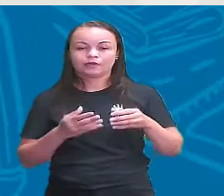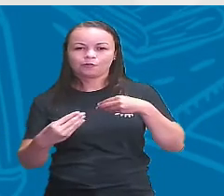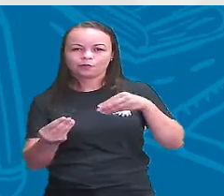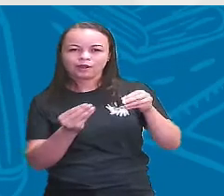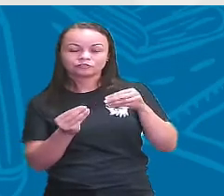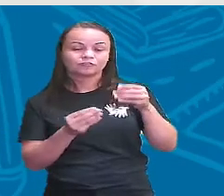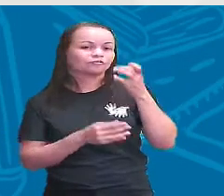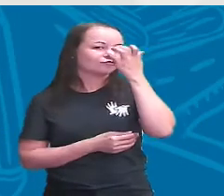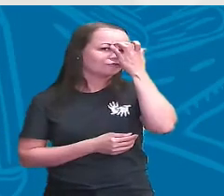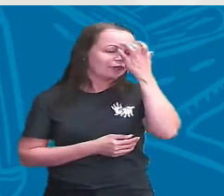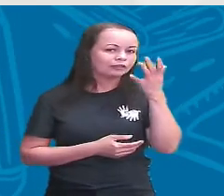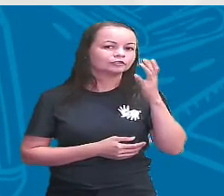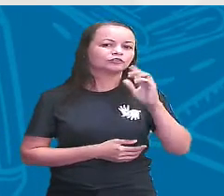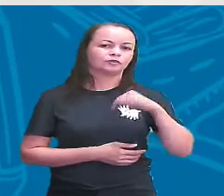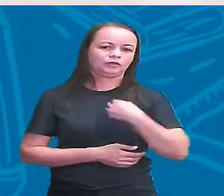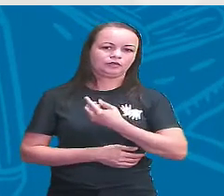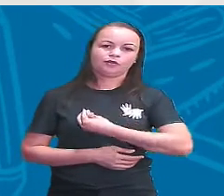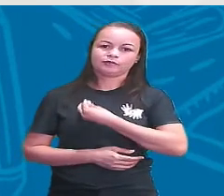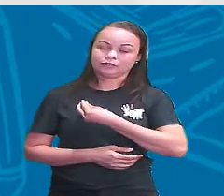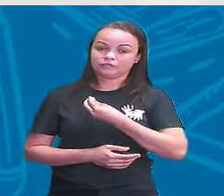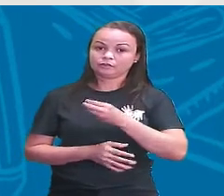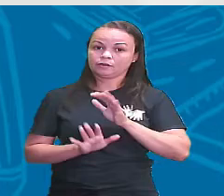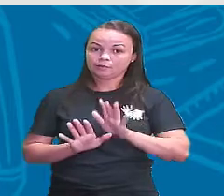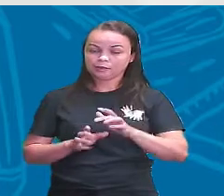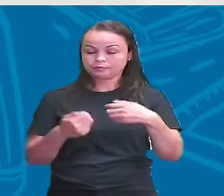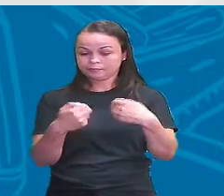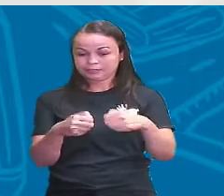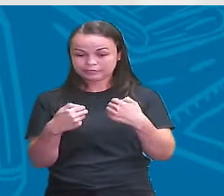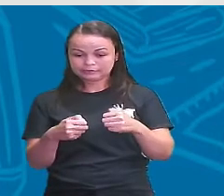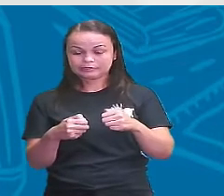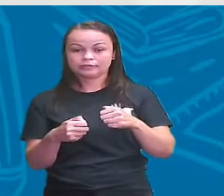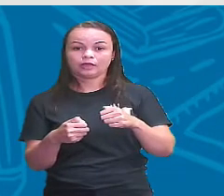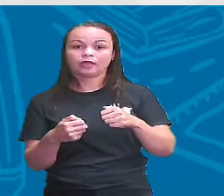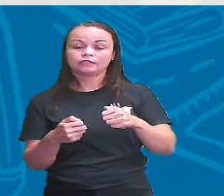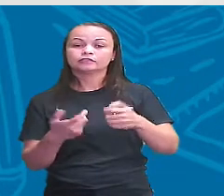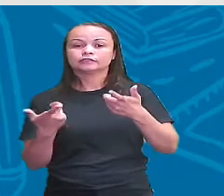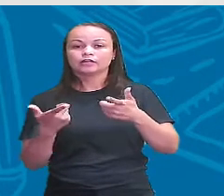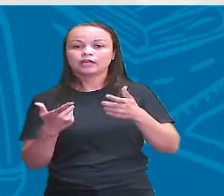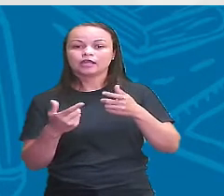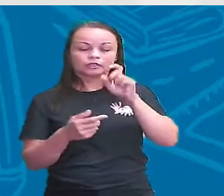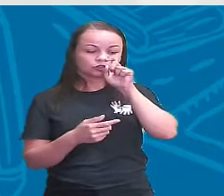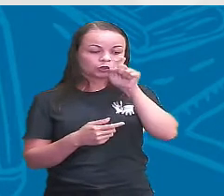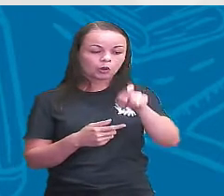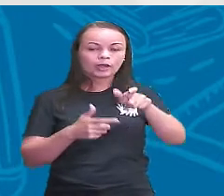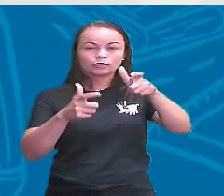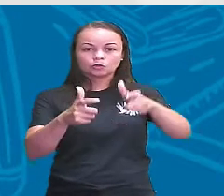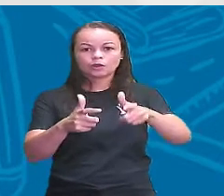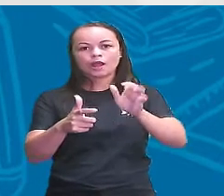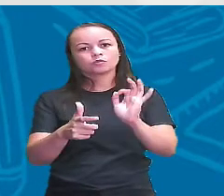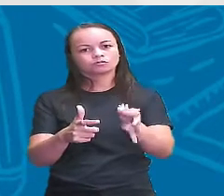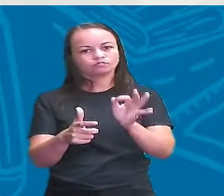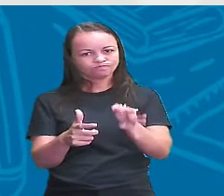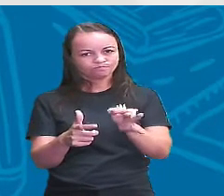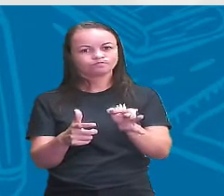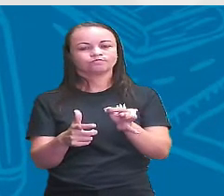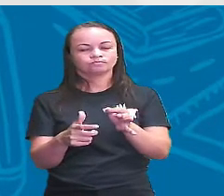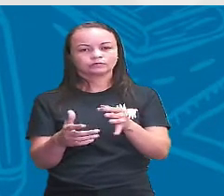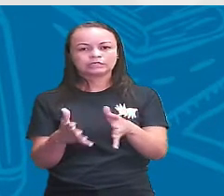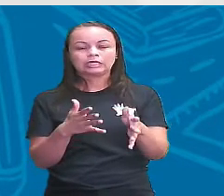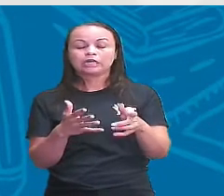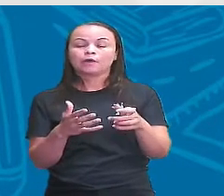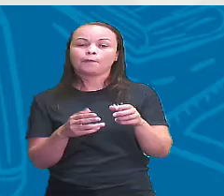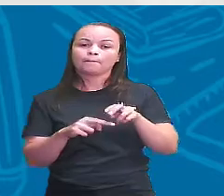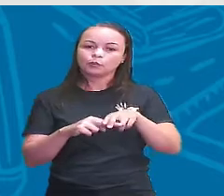muita facilidade para a nossa vida, mas é preciso que ele seja descartado de forma correta, né? Então, por isso que existe a